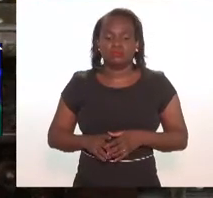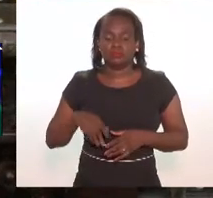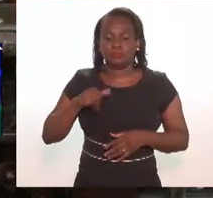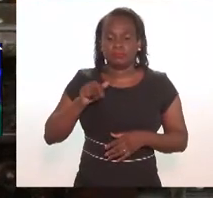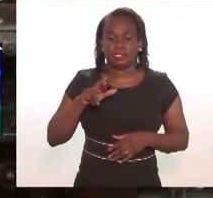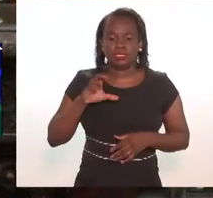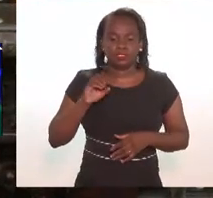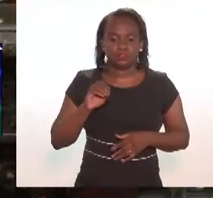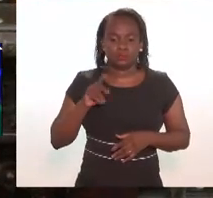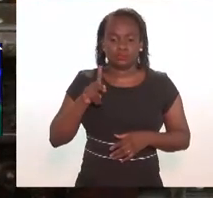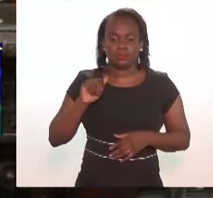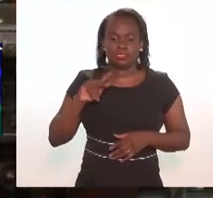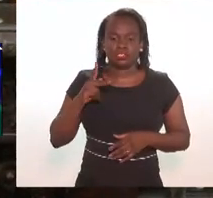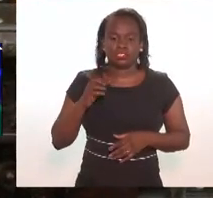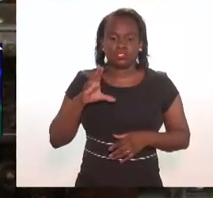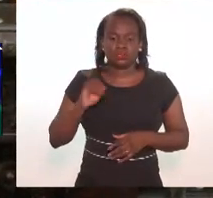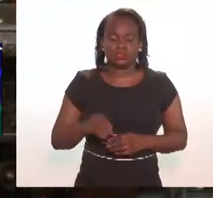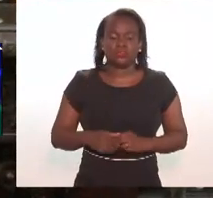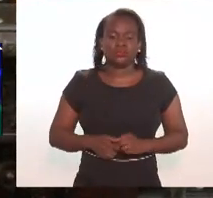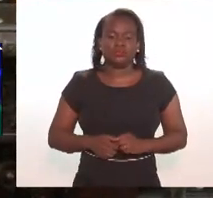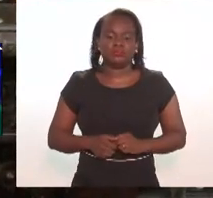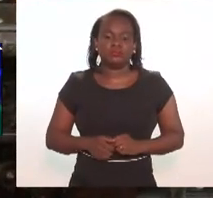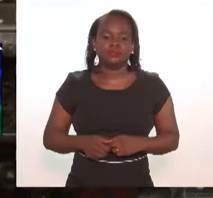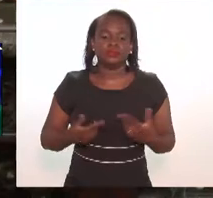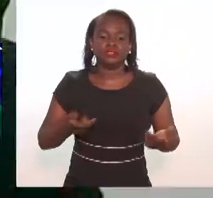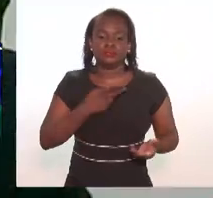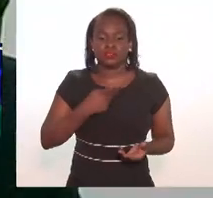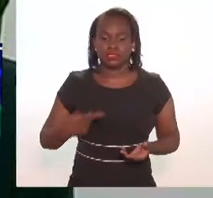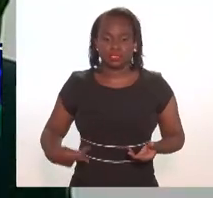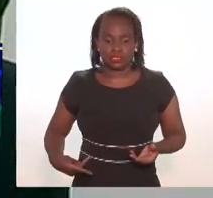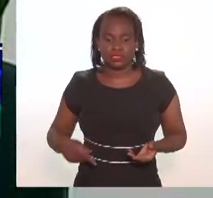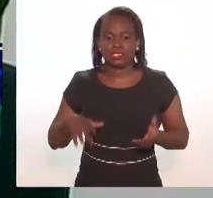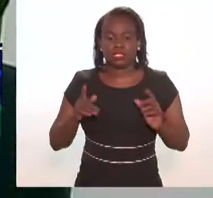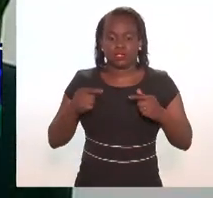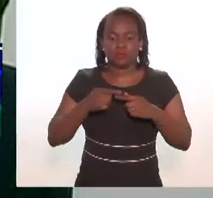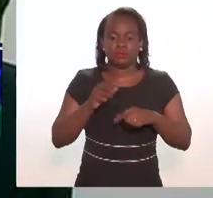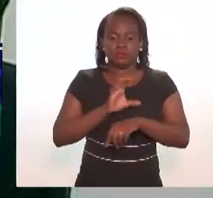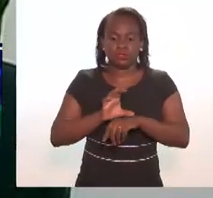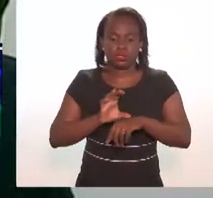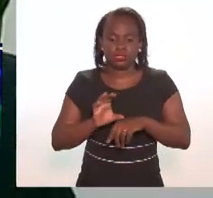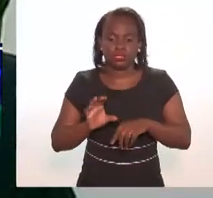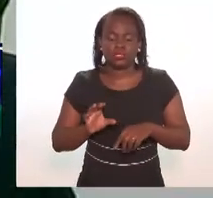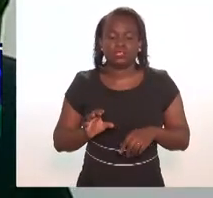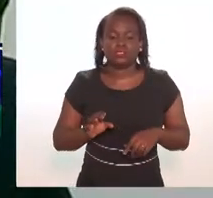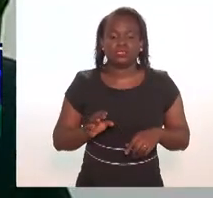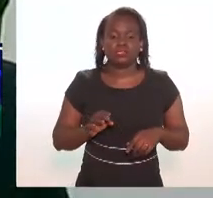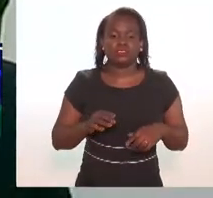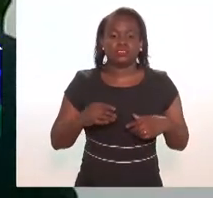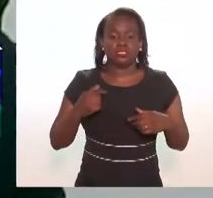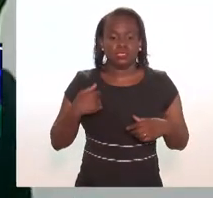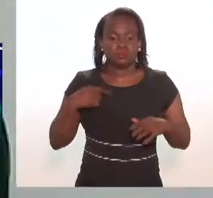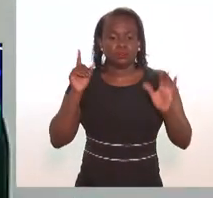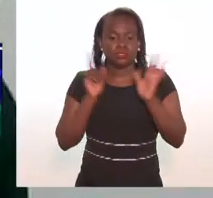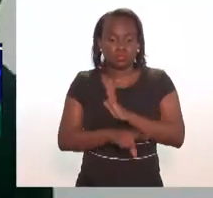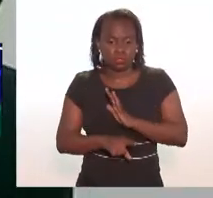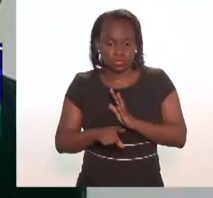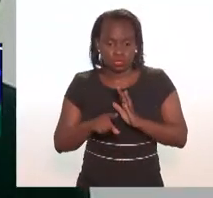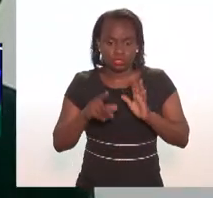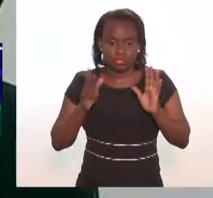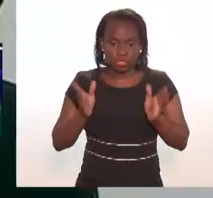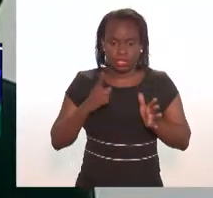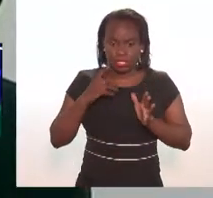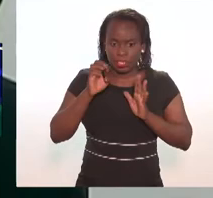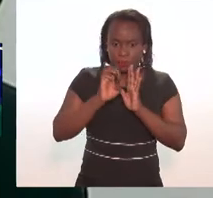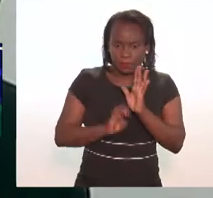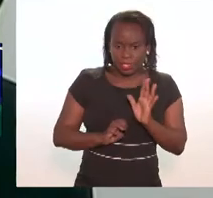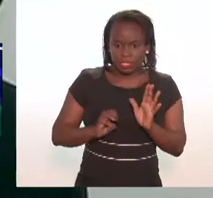Márcio Pacheco. Senhor presidente, o parecer é pela constitucionalidade e eu pergunto se ele recebeu alguma emenda